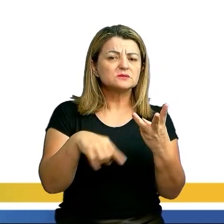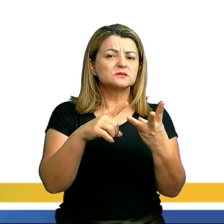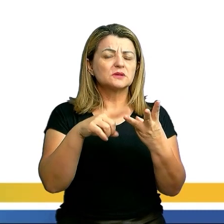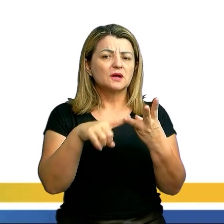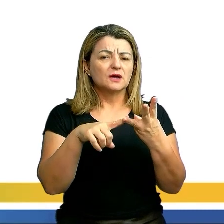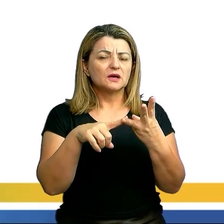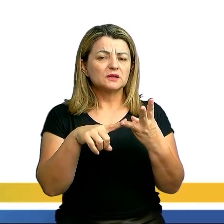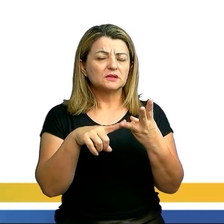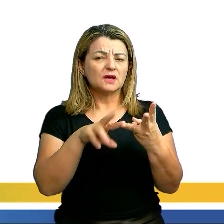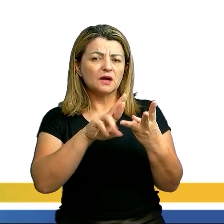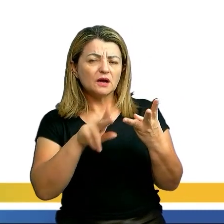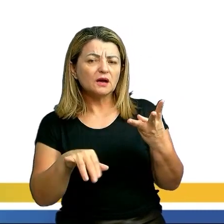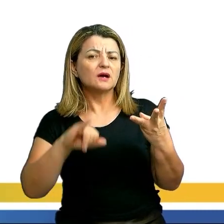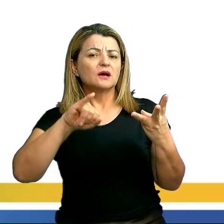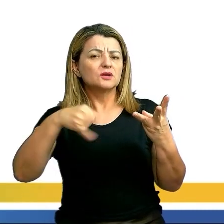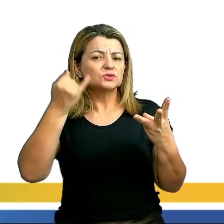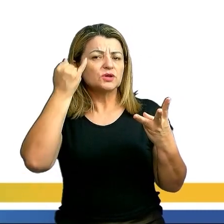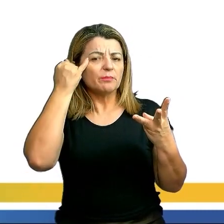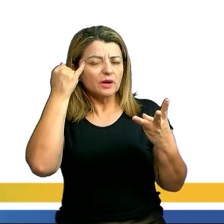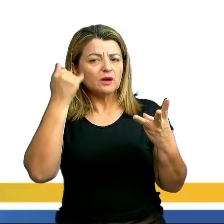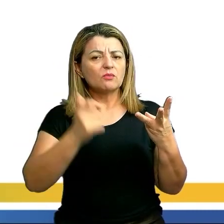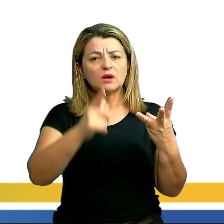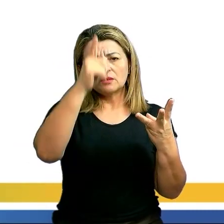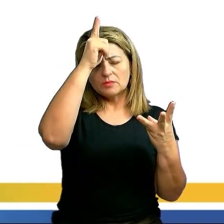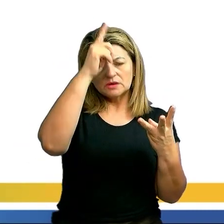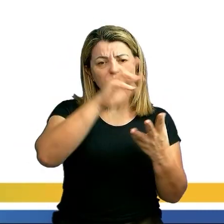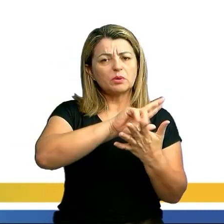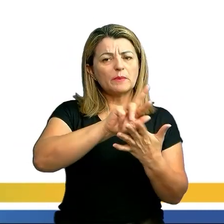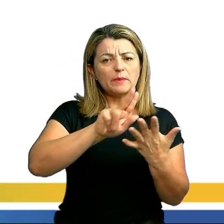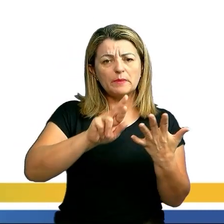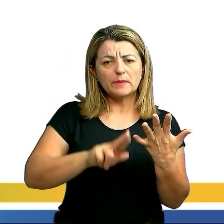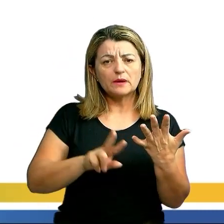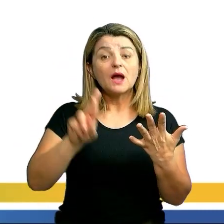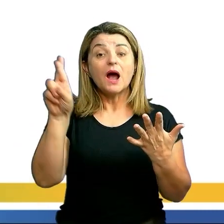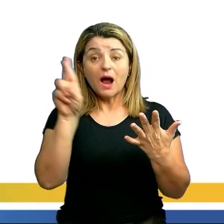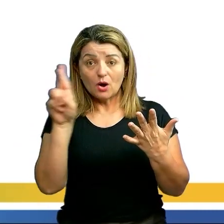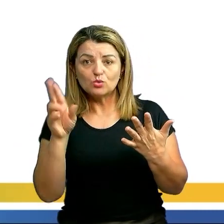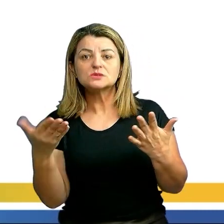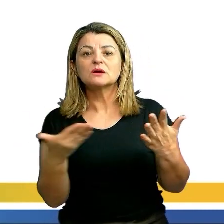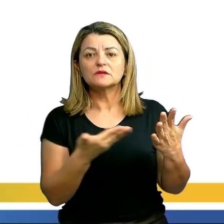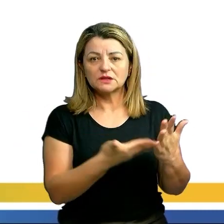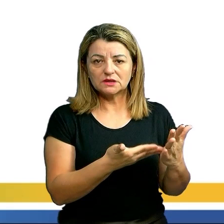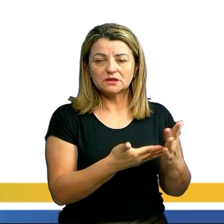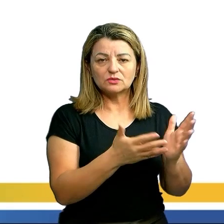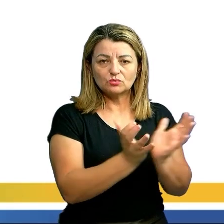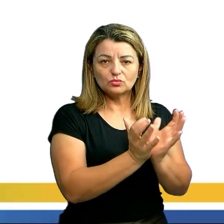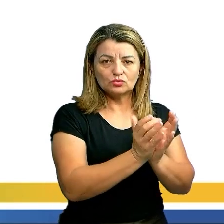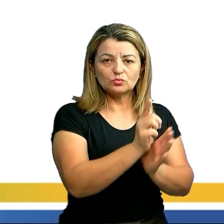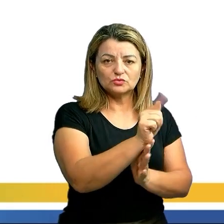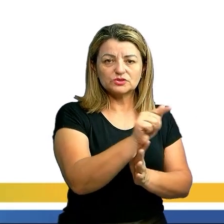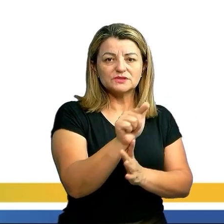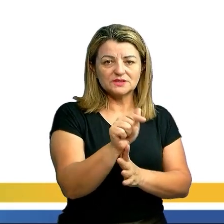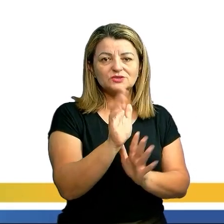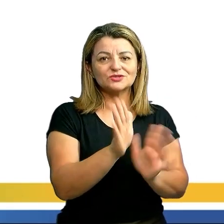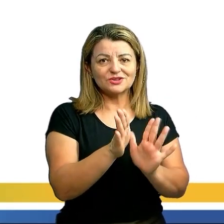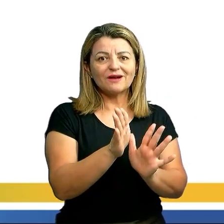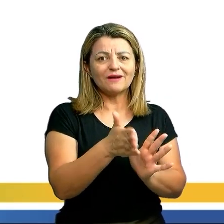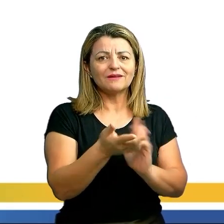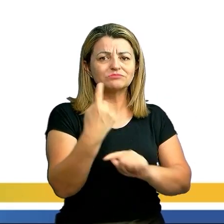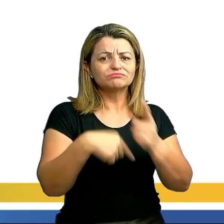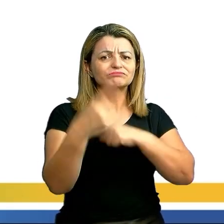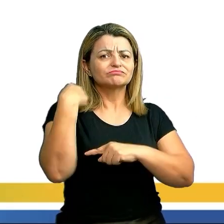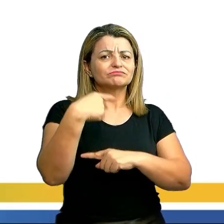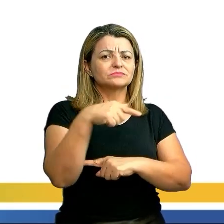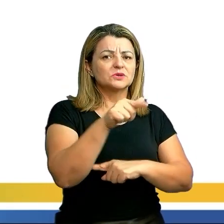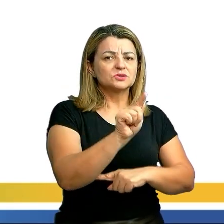Canadá, Japão, Alemanha, enfim. A Rússia fazia parte, o G7 já foi G8, né? Só